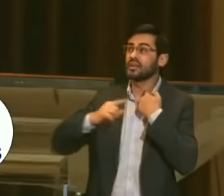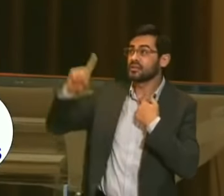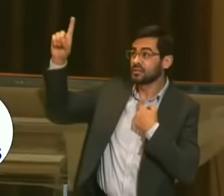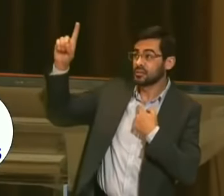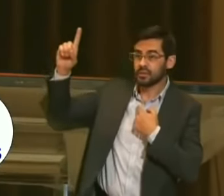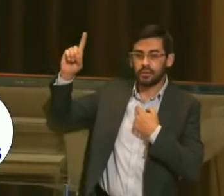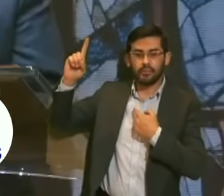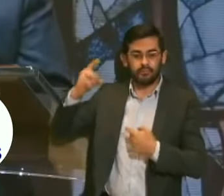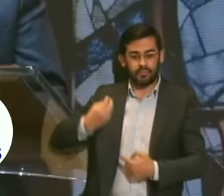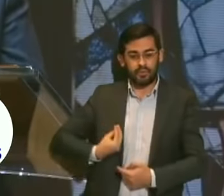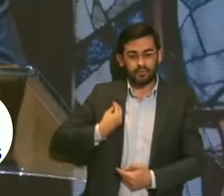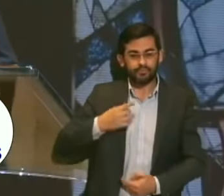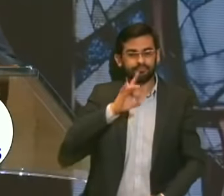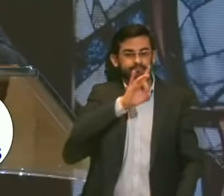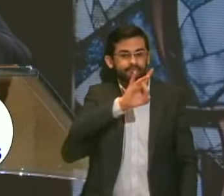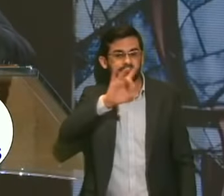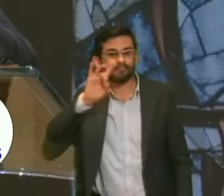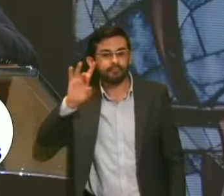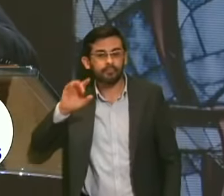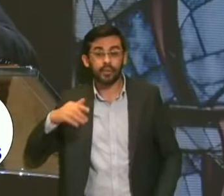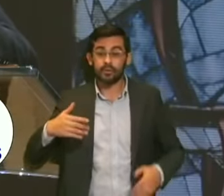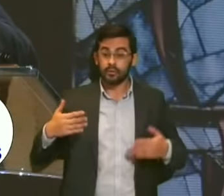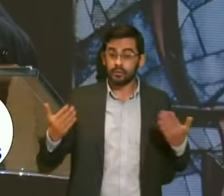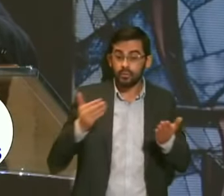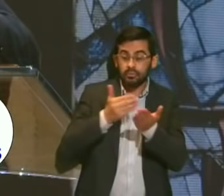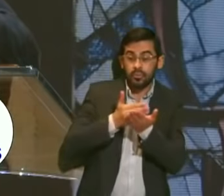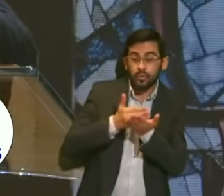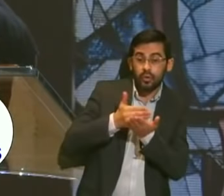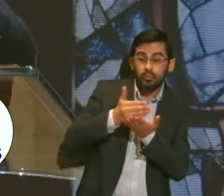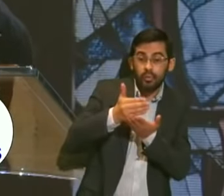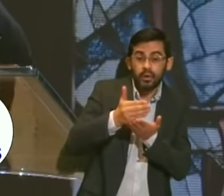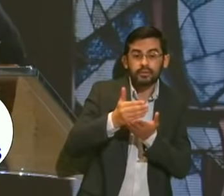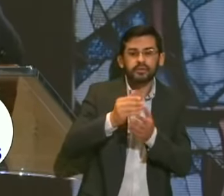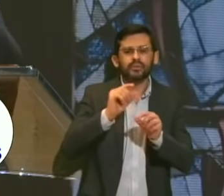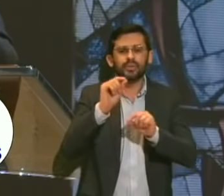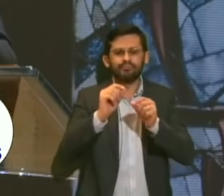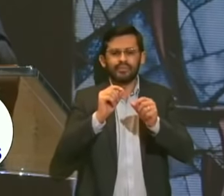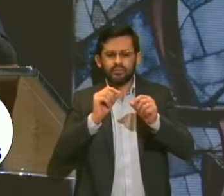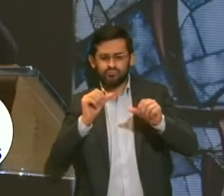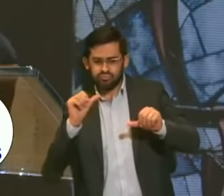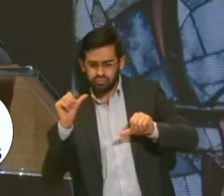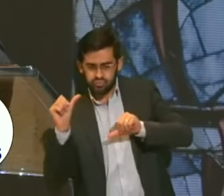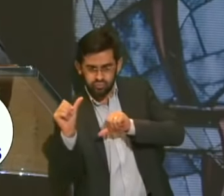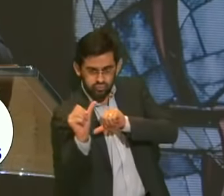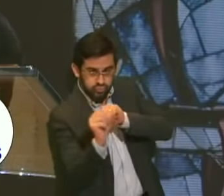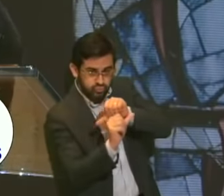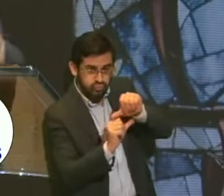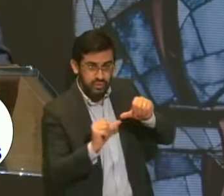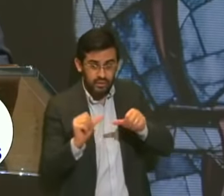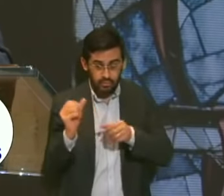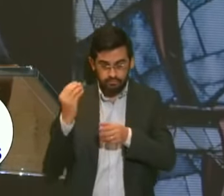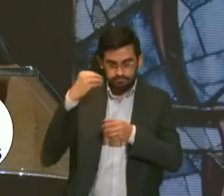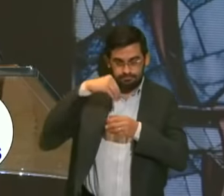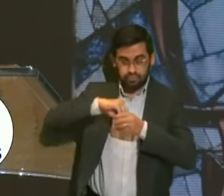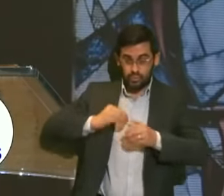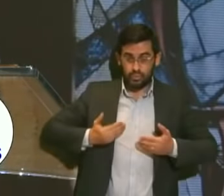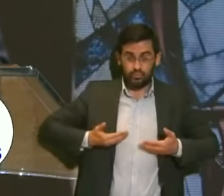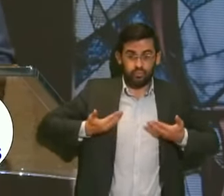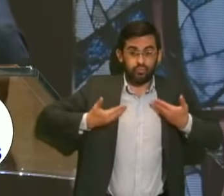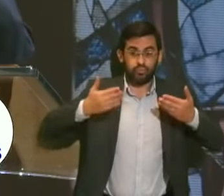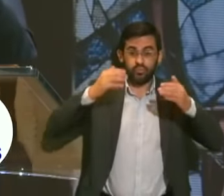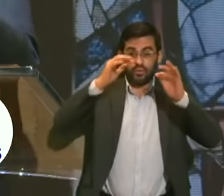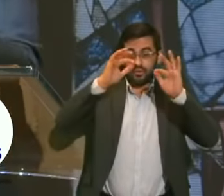vida. E aí então começa a ver uma infusão de ânimo, esperança,